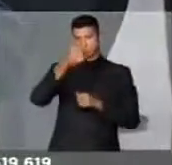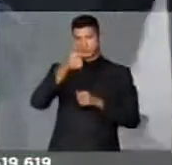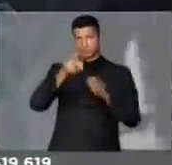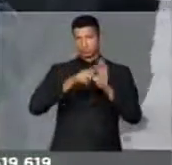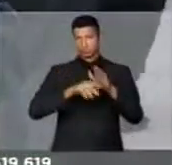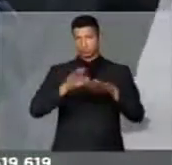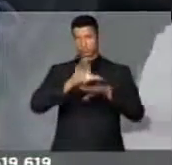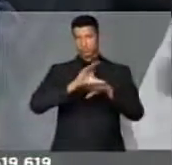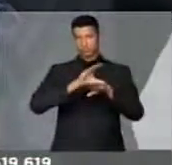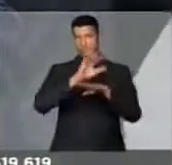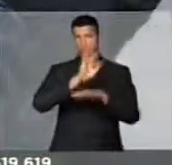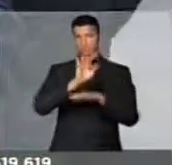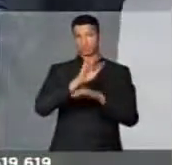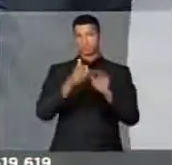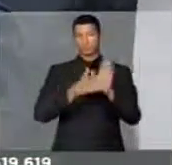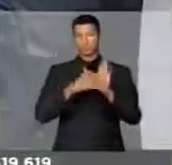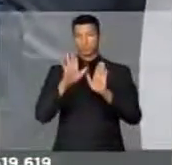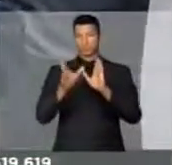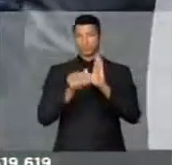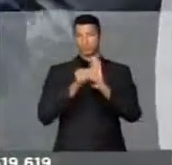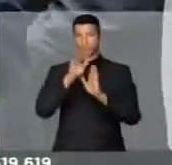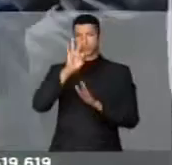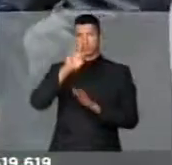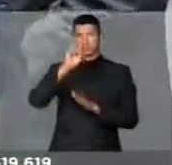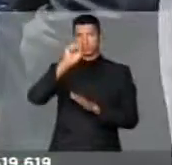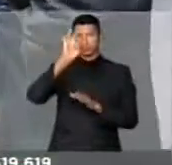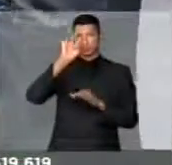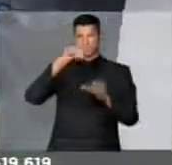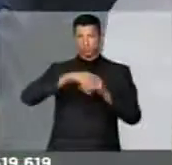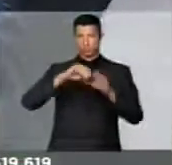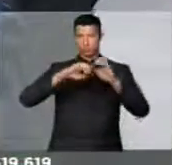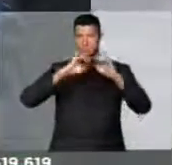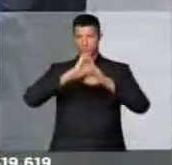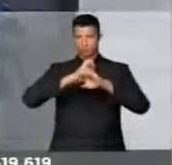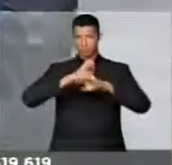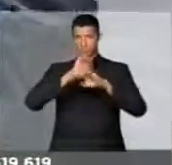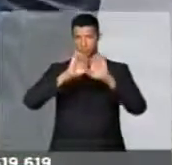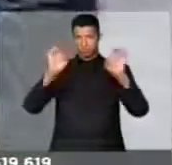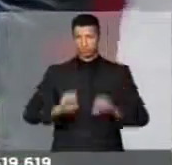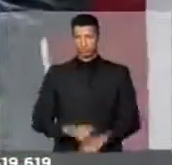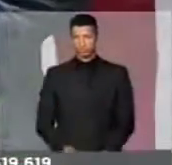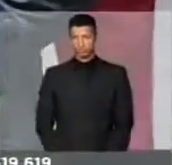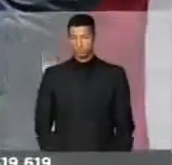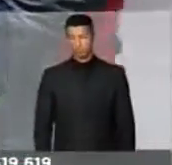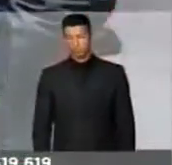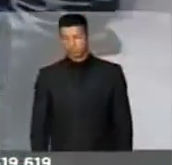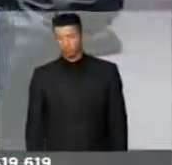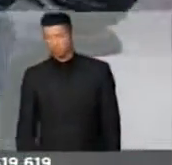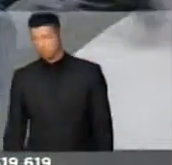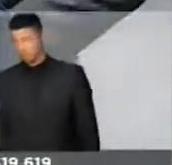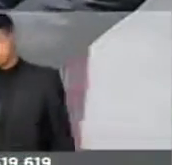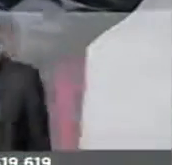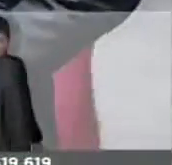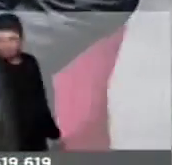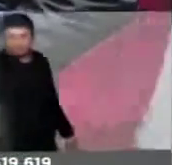constituição visa incluir o tst nessa estrutura do judiciário o tanto é